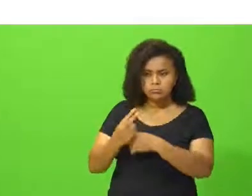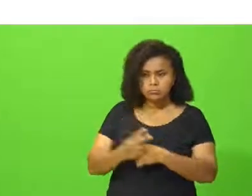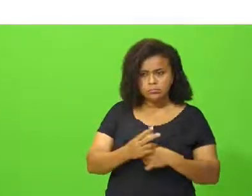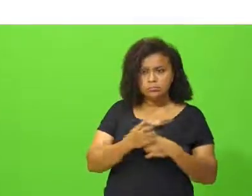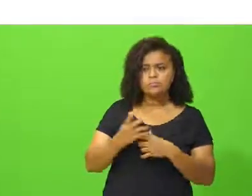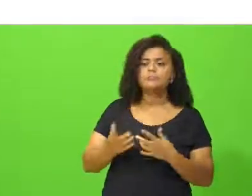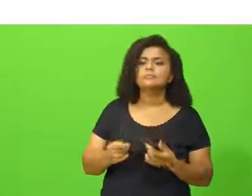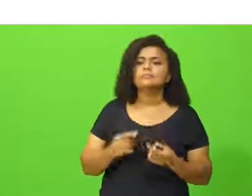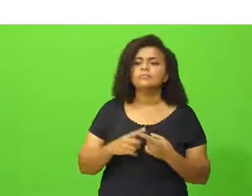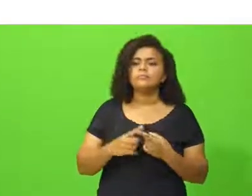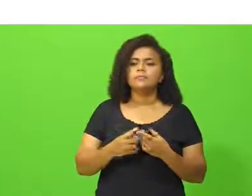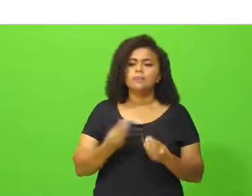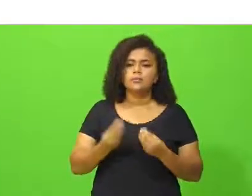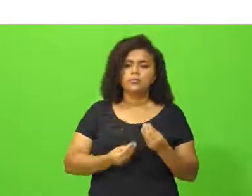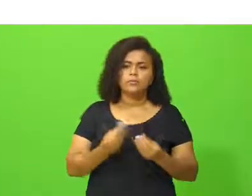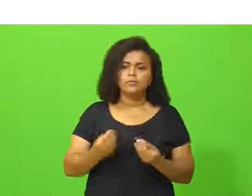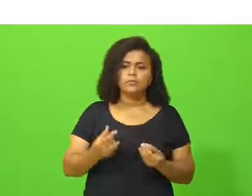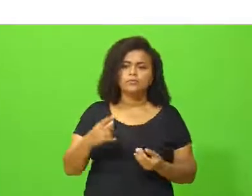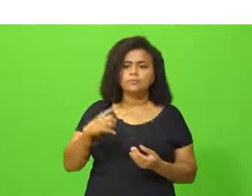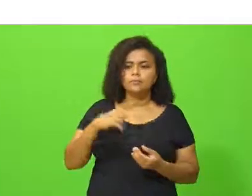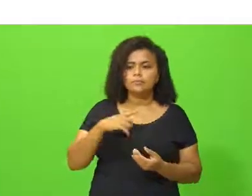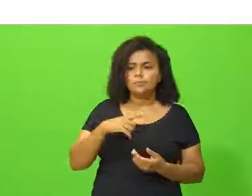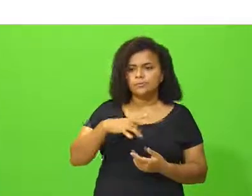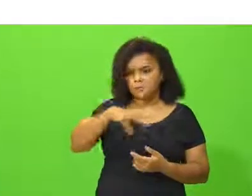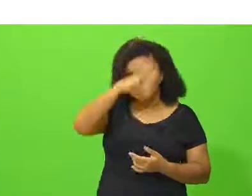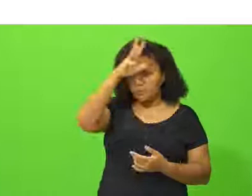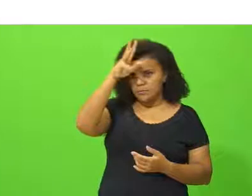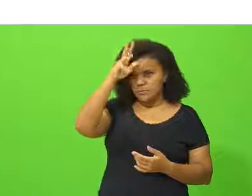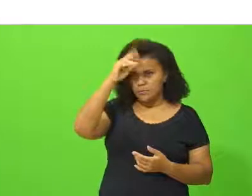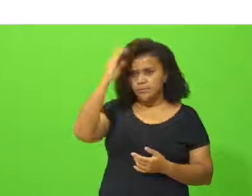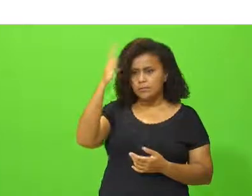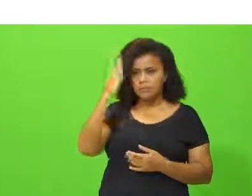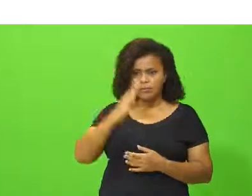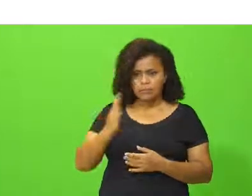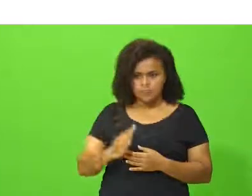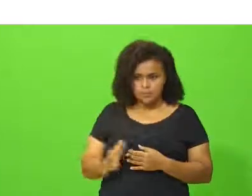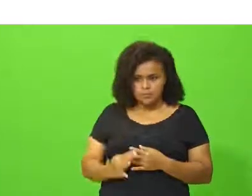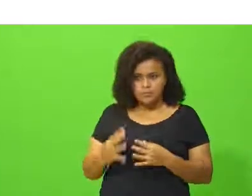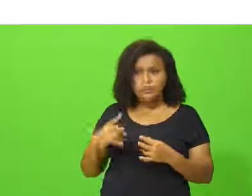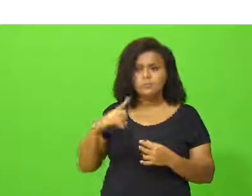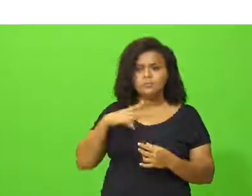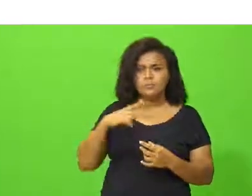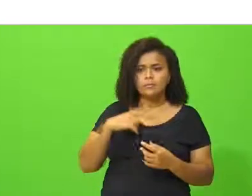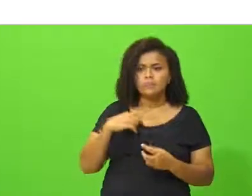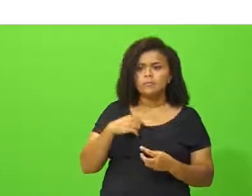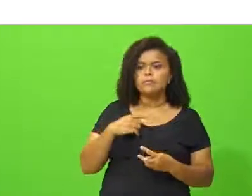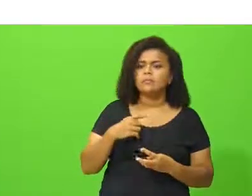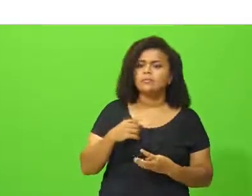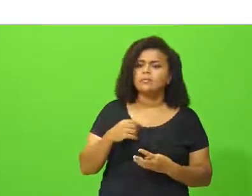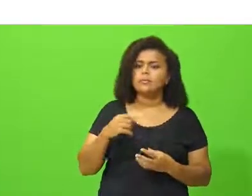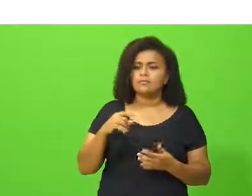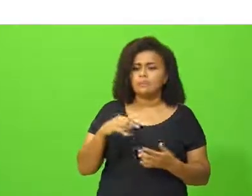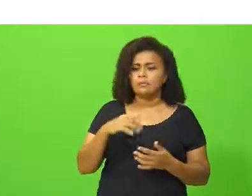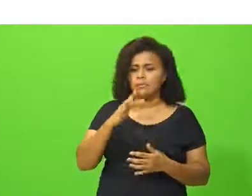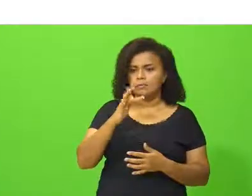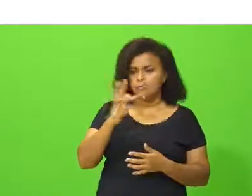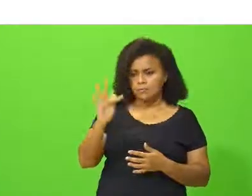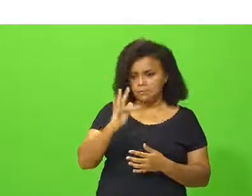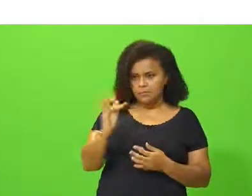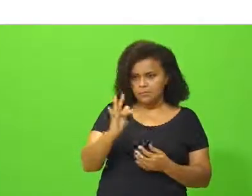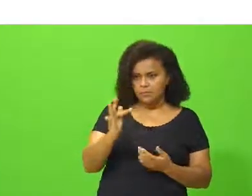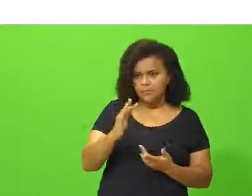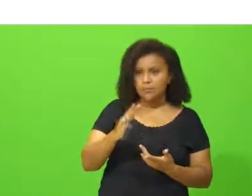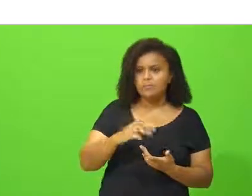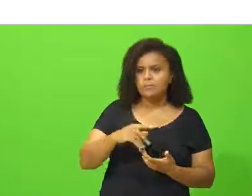nós vamos ter, então, o próprio Estado, né? O Estado brasileiro, nas suas 3 esferas, federal, estadual